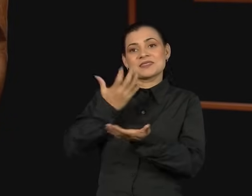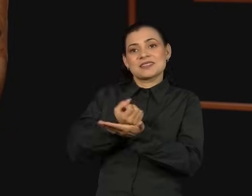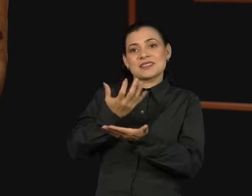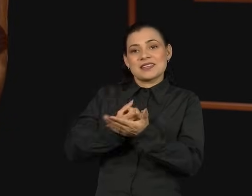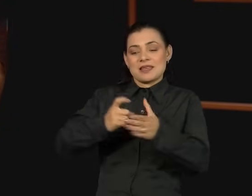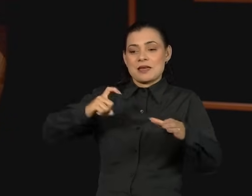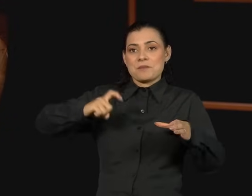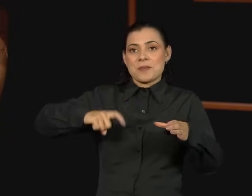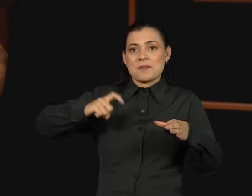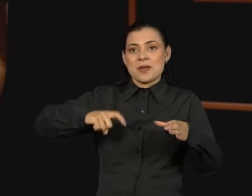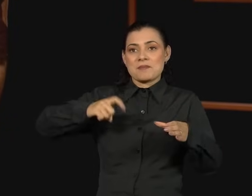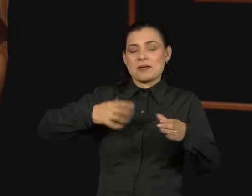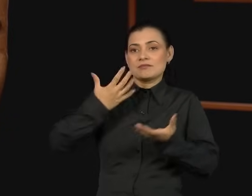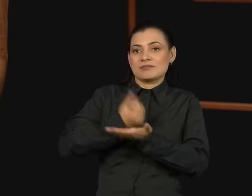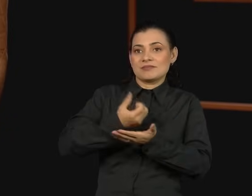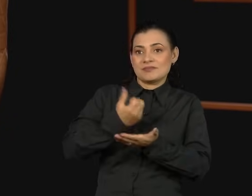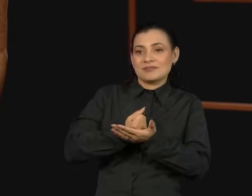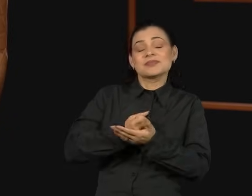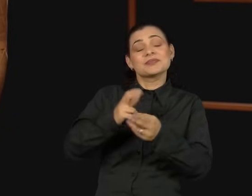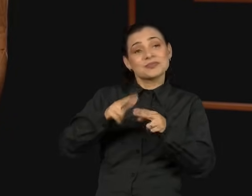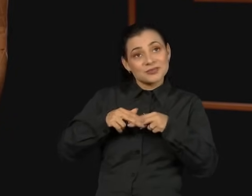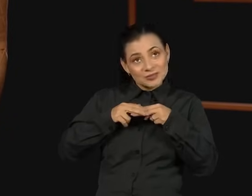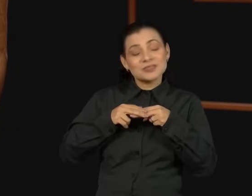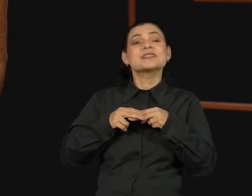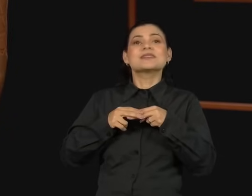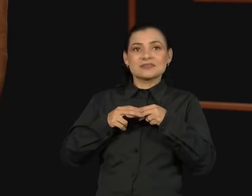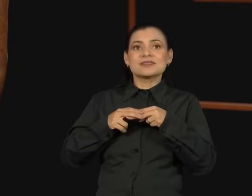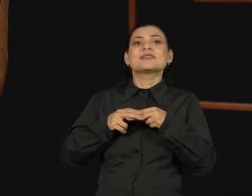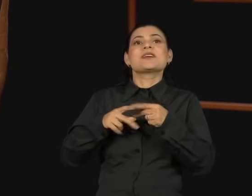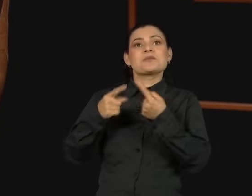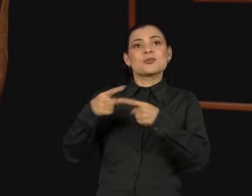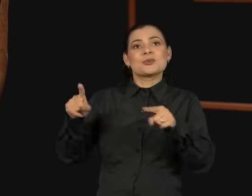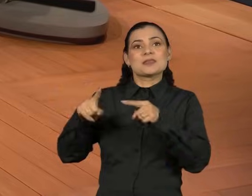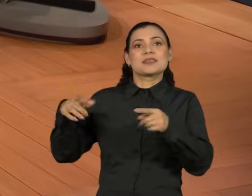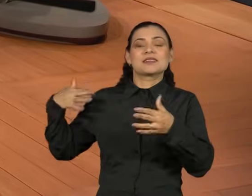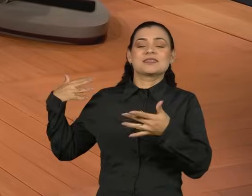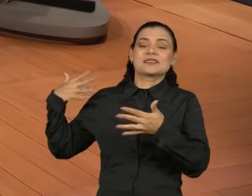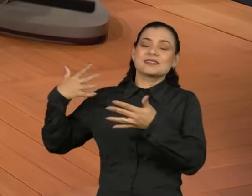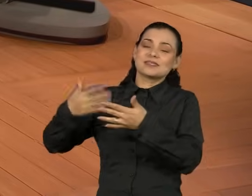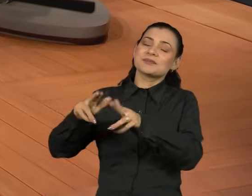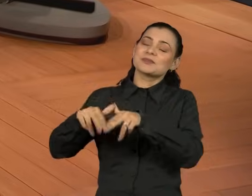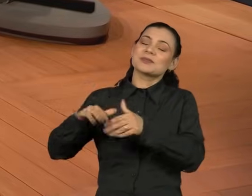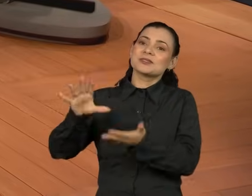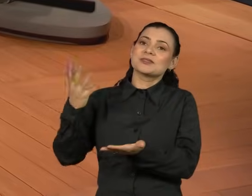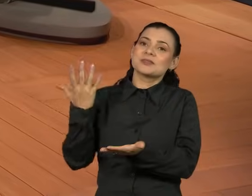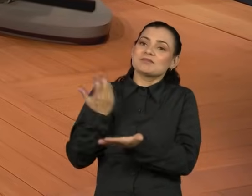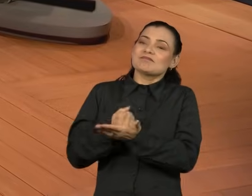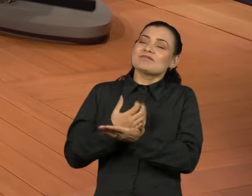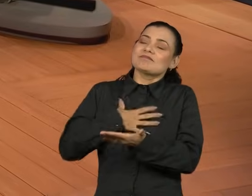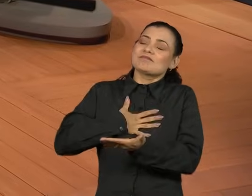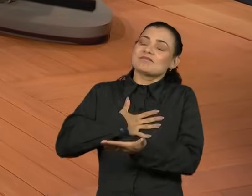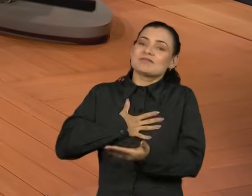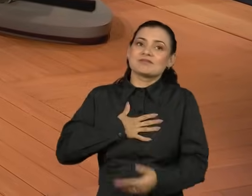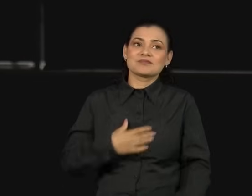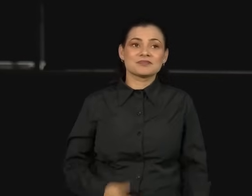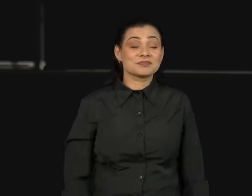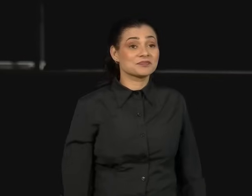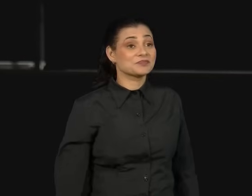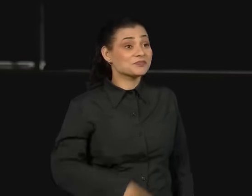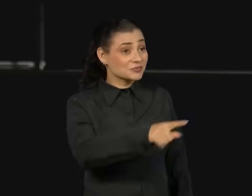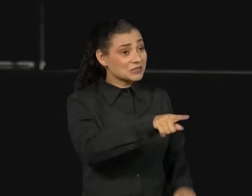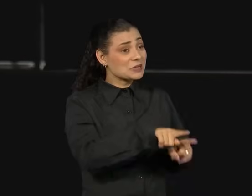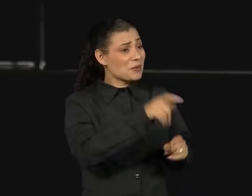O Anel, a Laíde Costa canta as minhas músicas. Muito bem. E você também